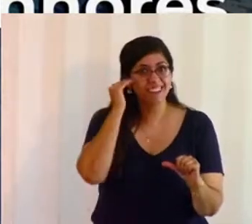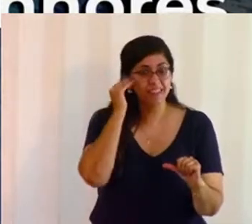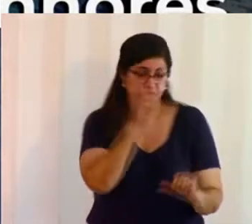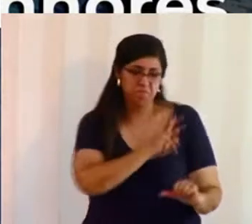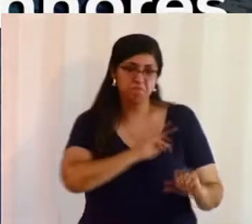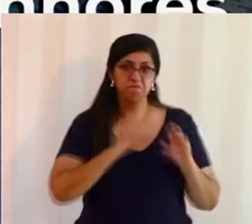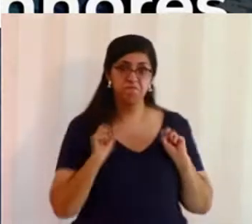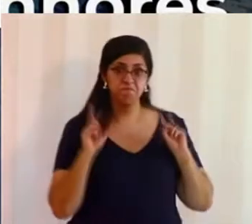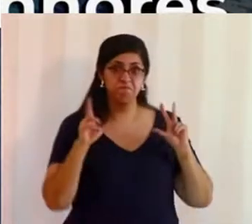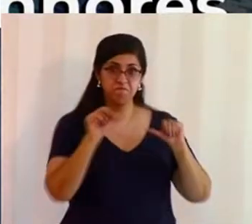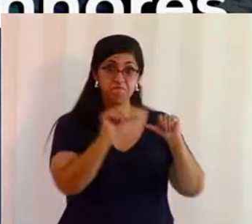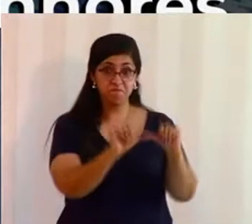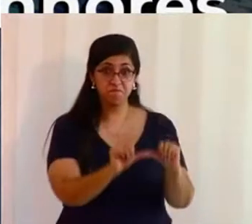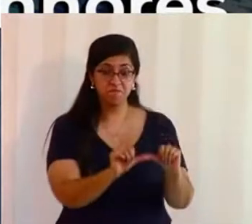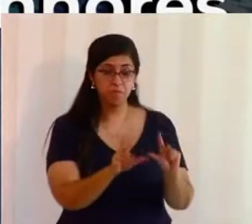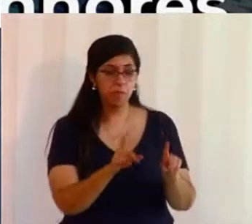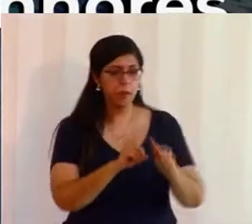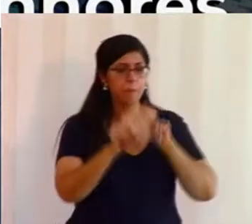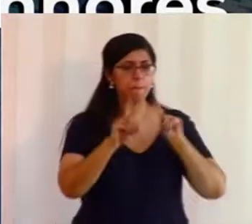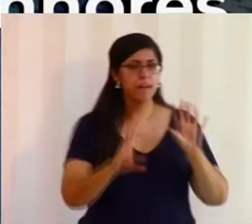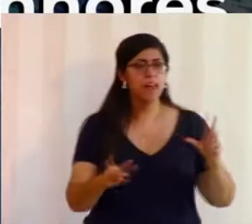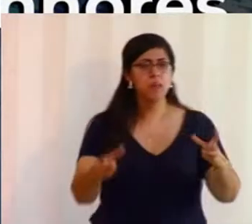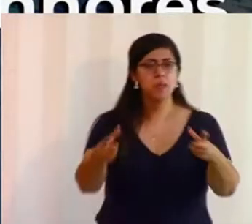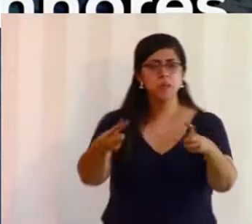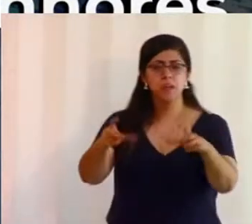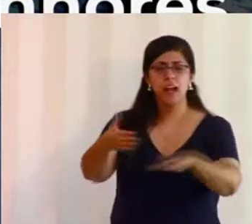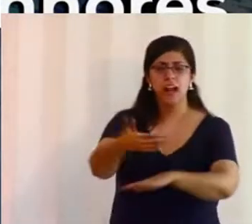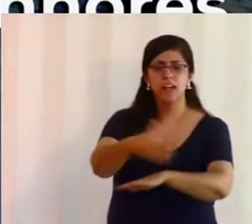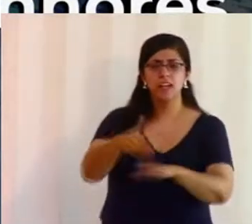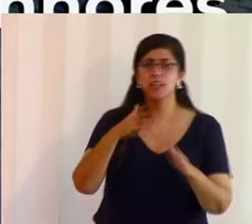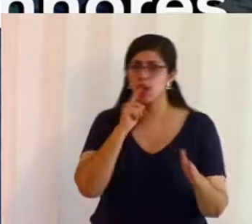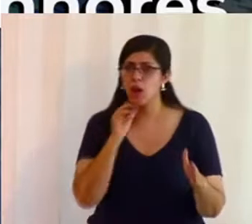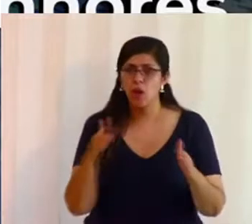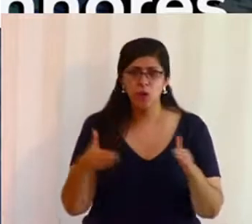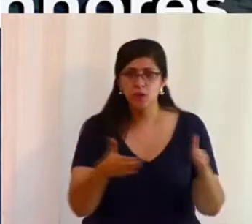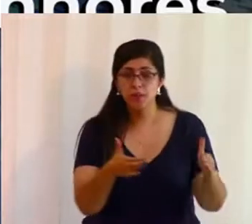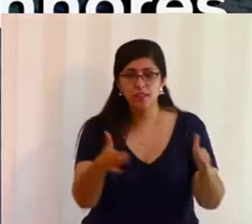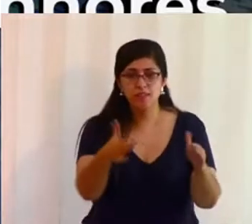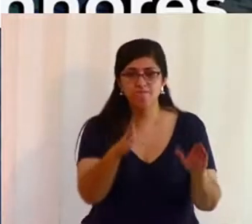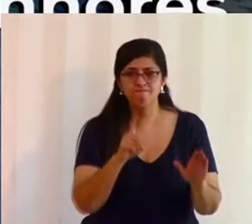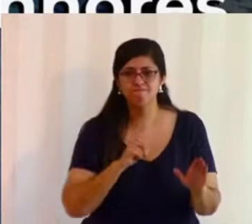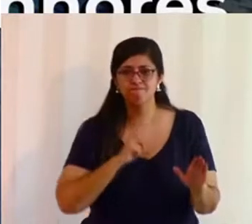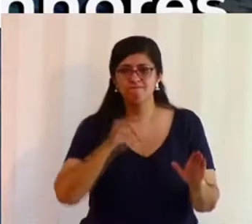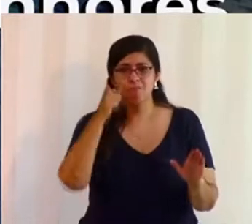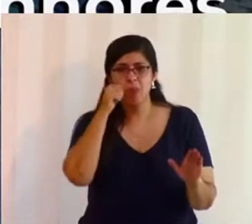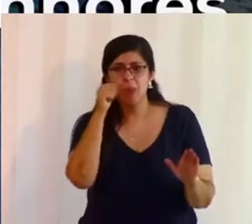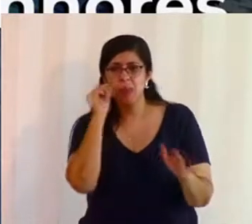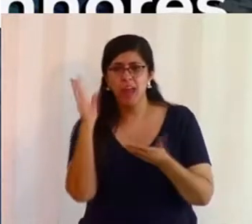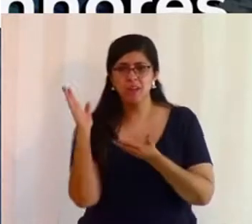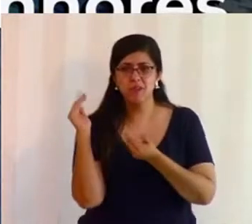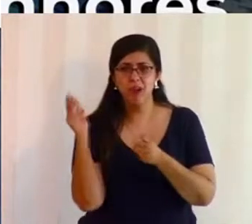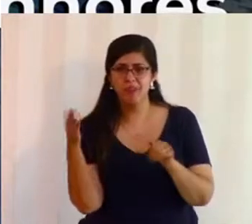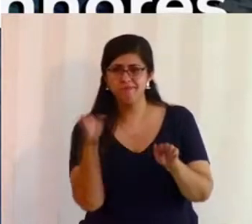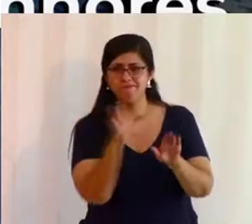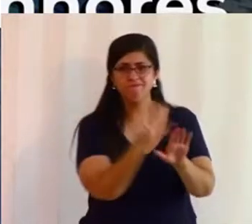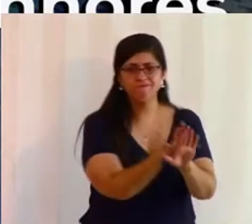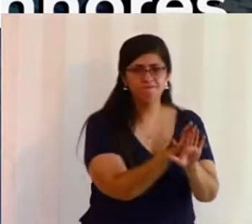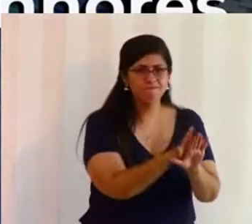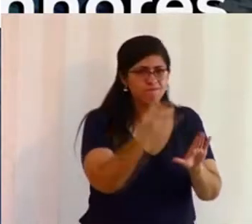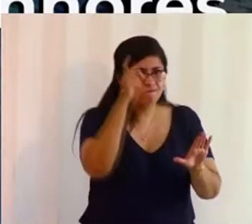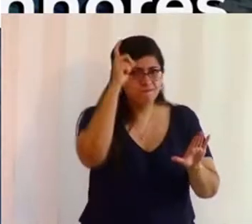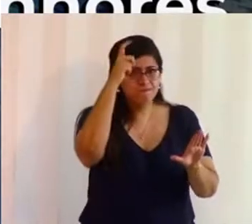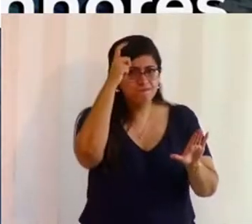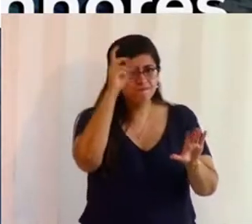nós para o lugar de oração, nos saiu ao encontro uma jovem possessa de espírito adivinhador,